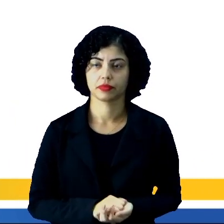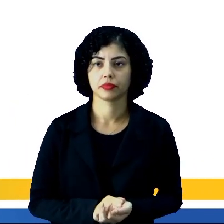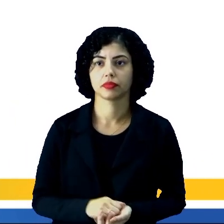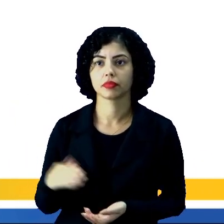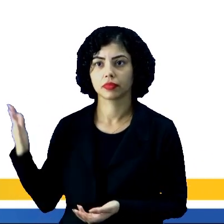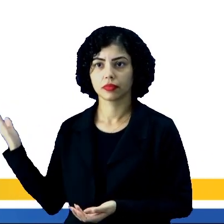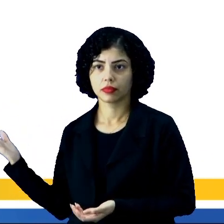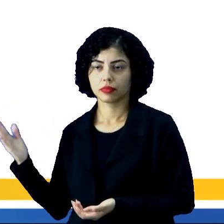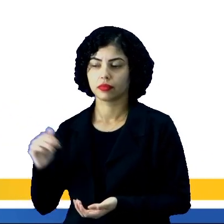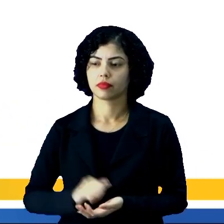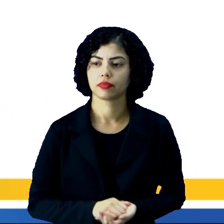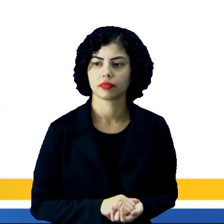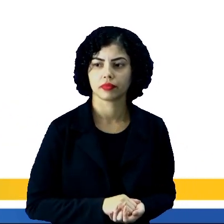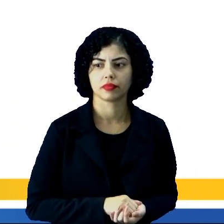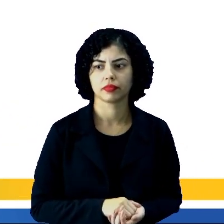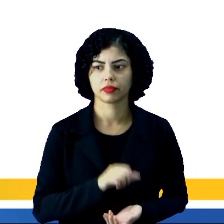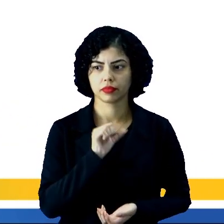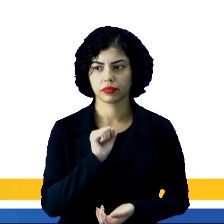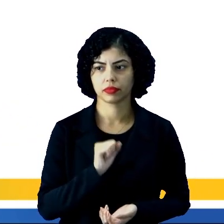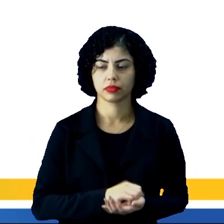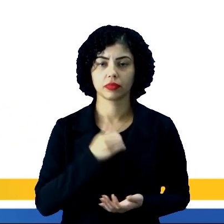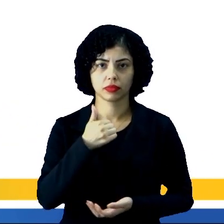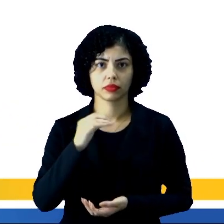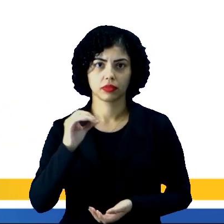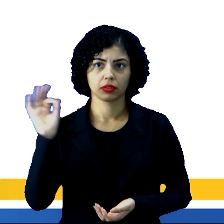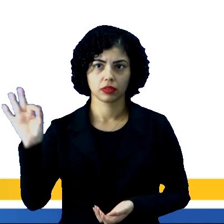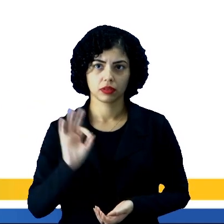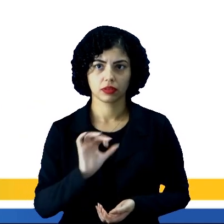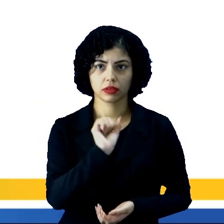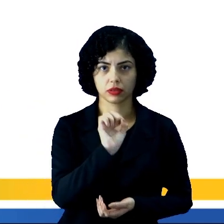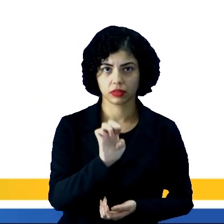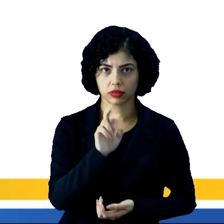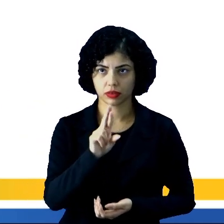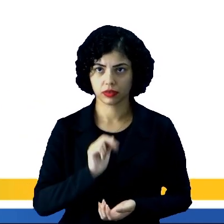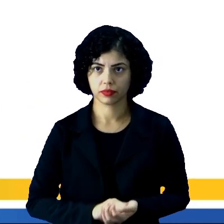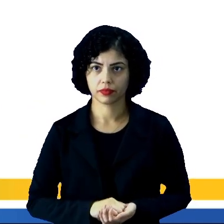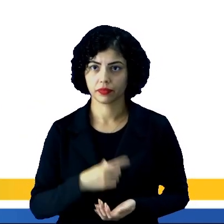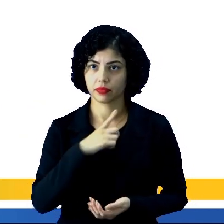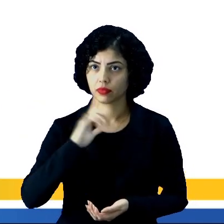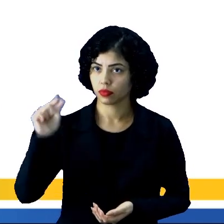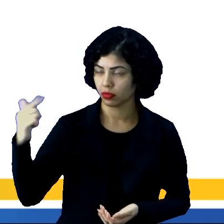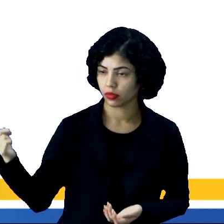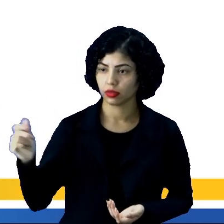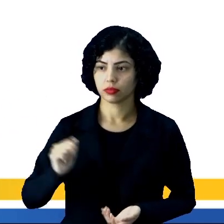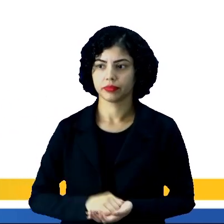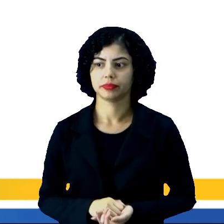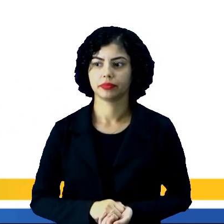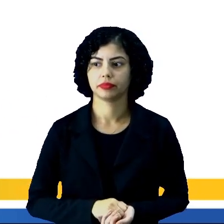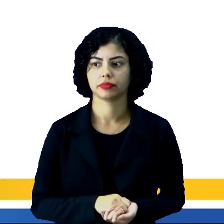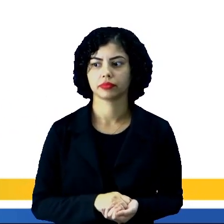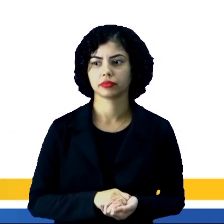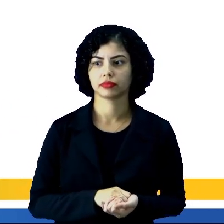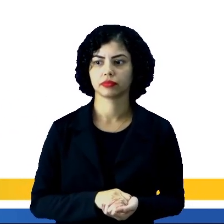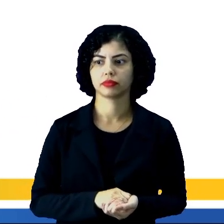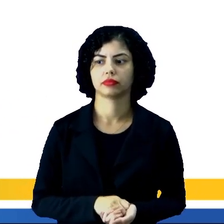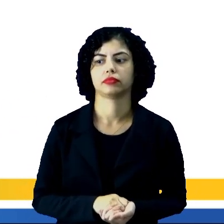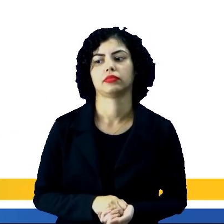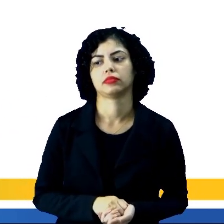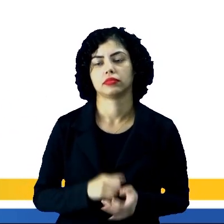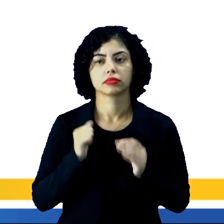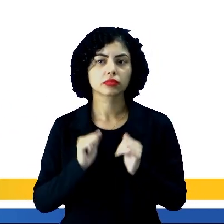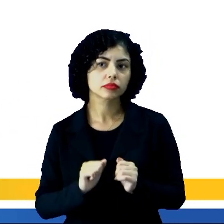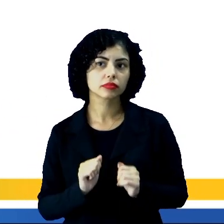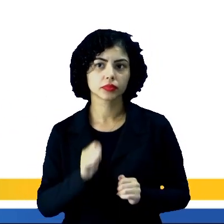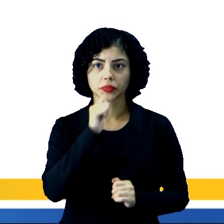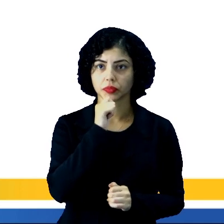como eu disse anteriormente o verbo 100% certeza de ligação é você né mas existem outros aí que podem ser